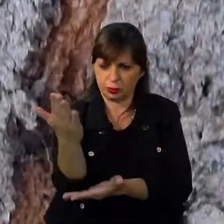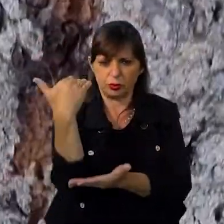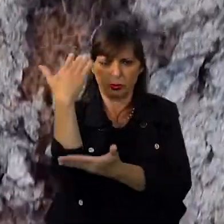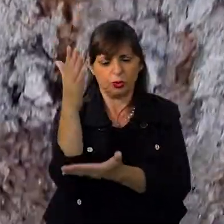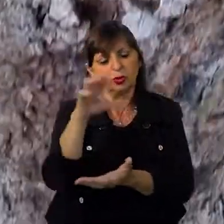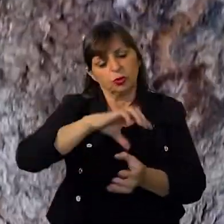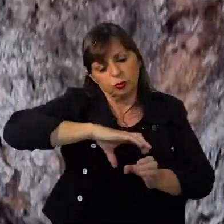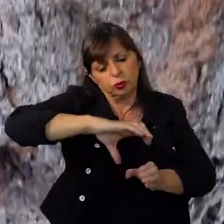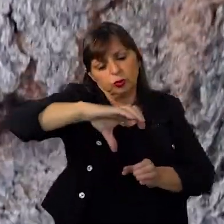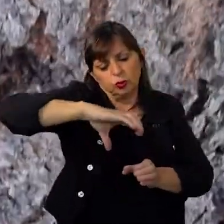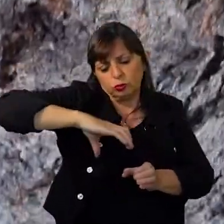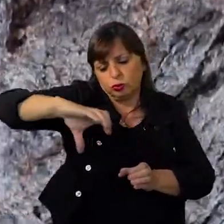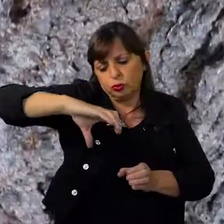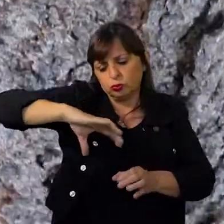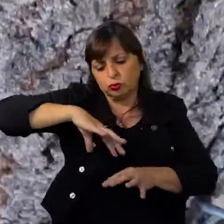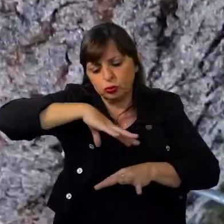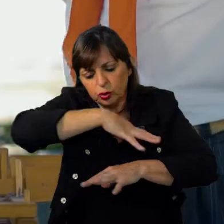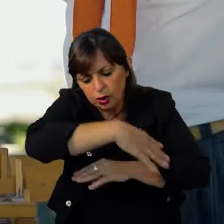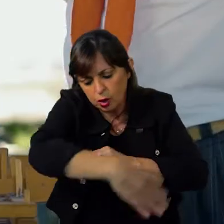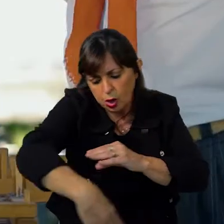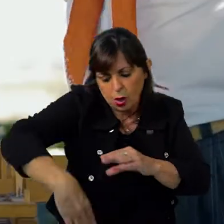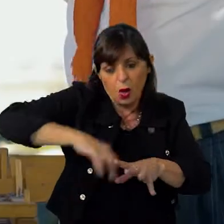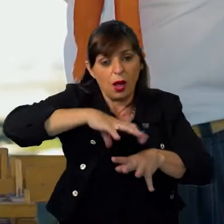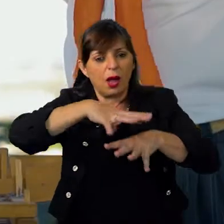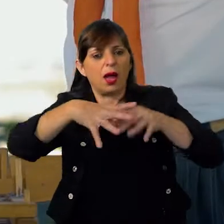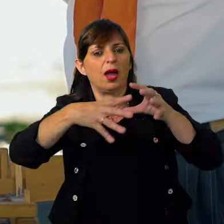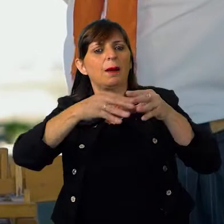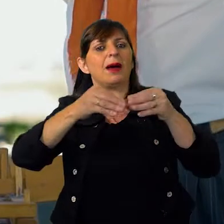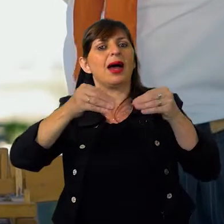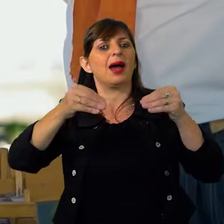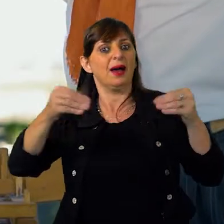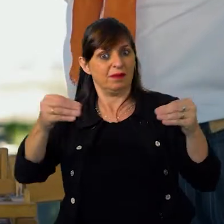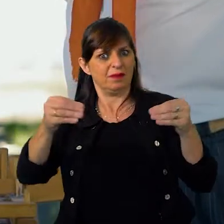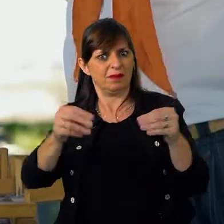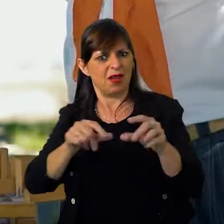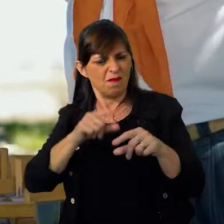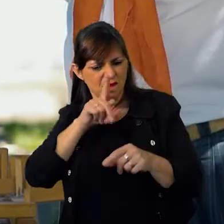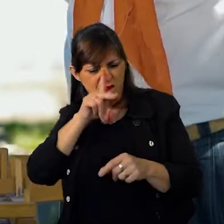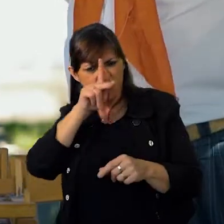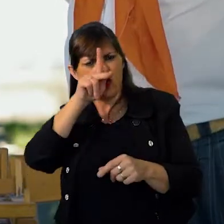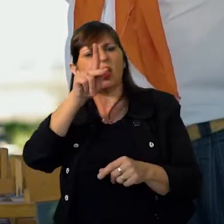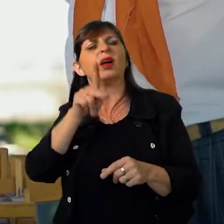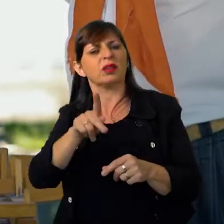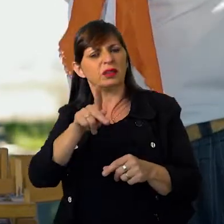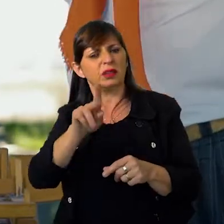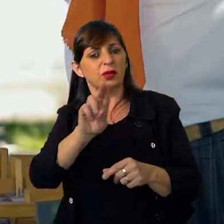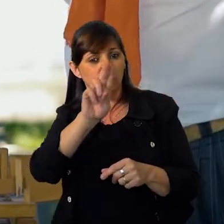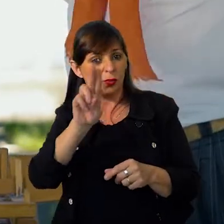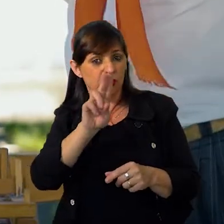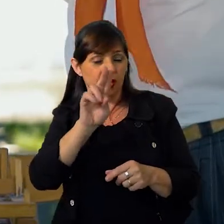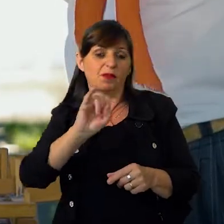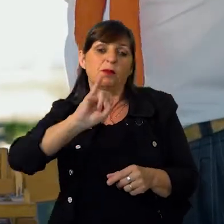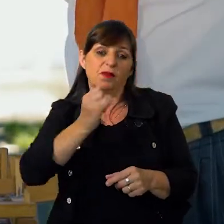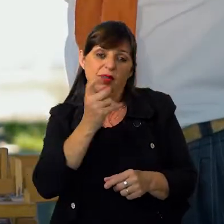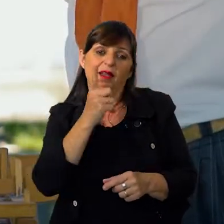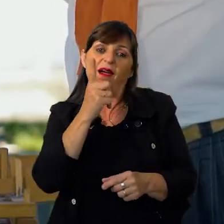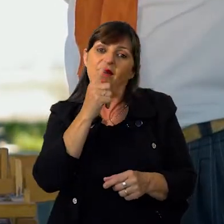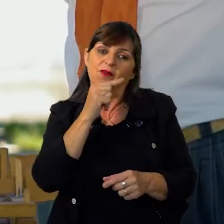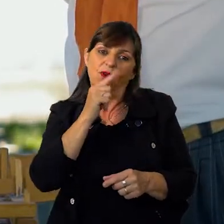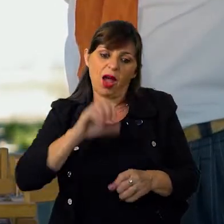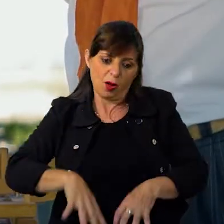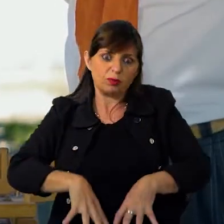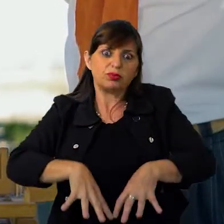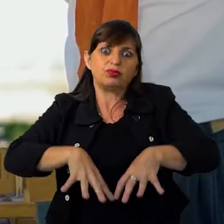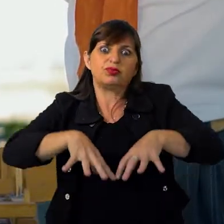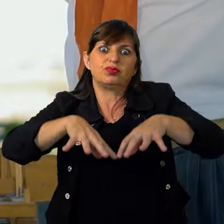do Gol eu entendi outra cidade de outros lugares aqui próximo ao Rio Uruguai e que é aproveitavam as enchentes para sua